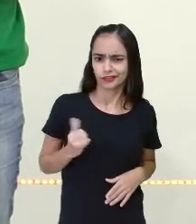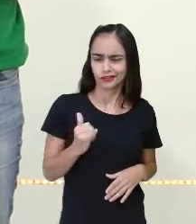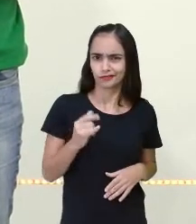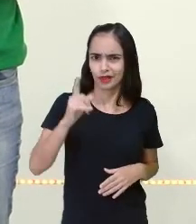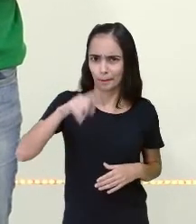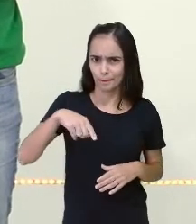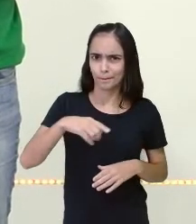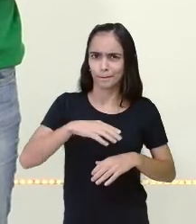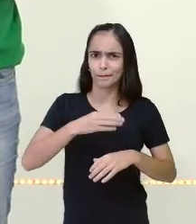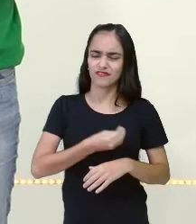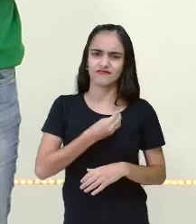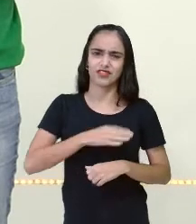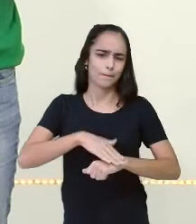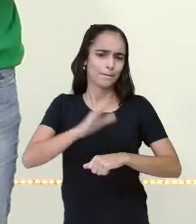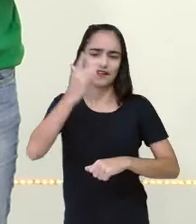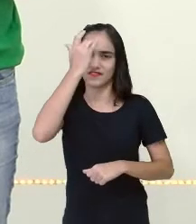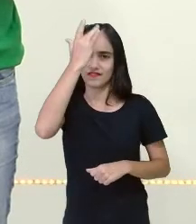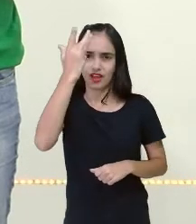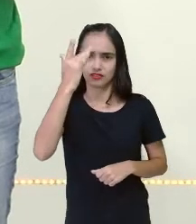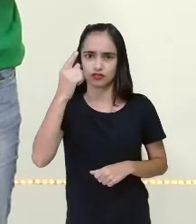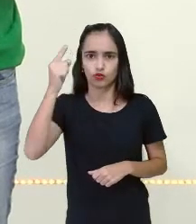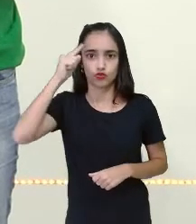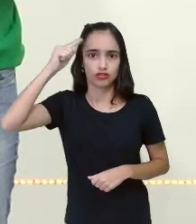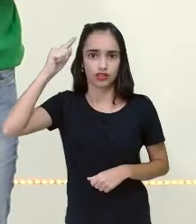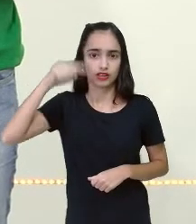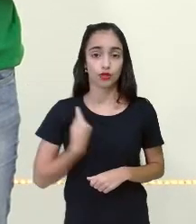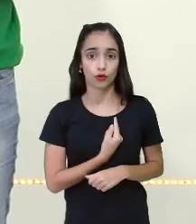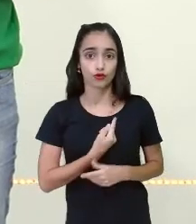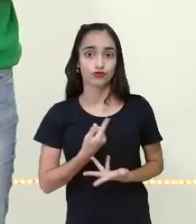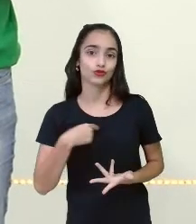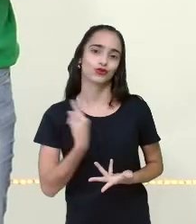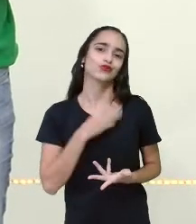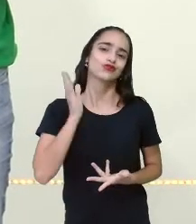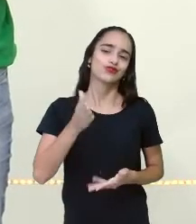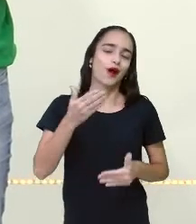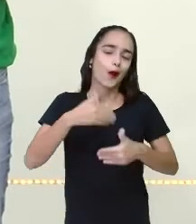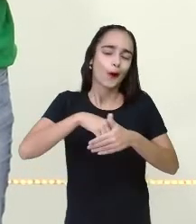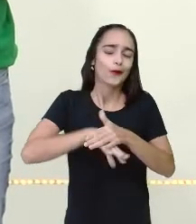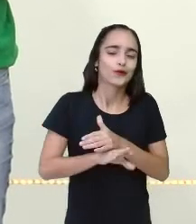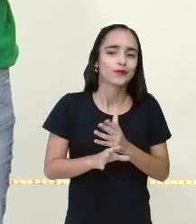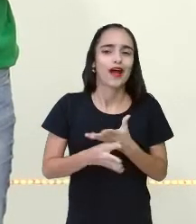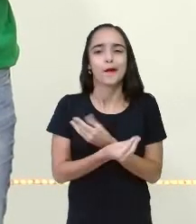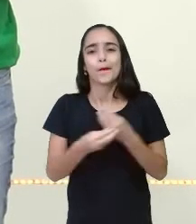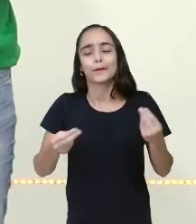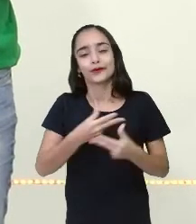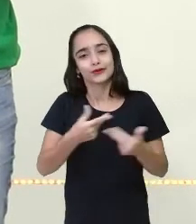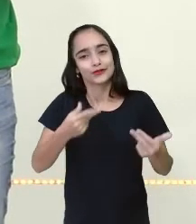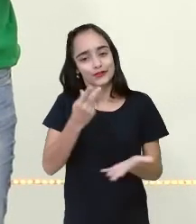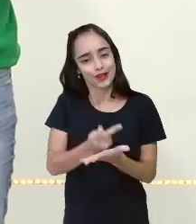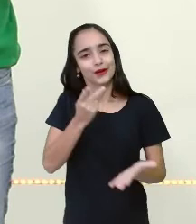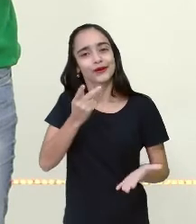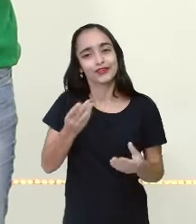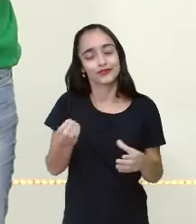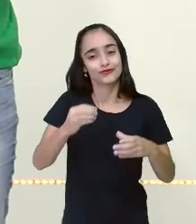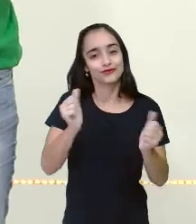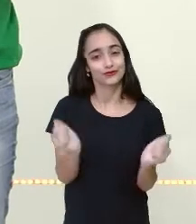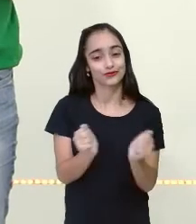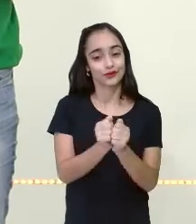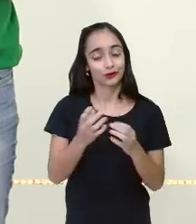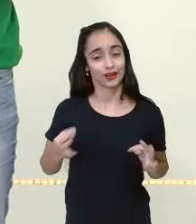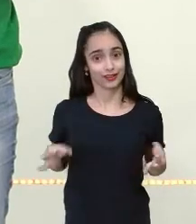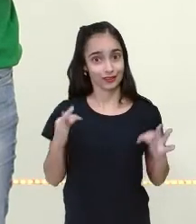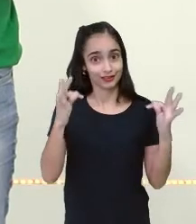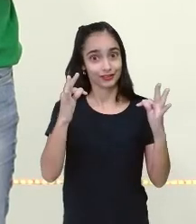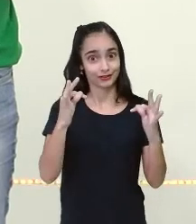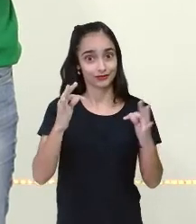fácil? Né? Será que esse dia a dia da gente, a gente está tão acostumado, né? Com tantas coisas que acontecem da tecnologia,